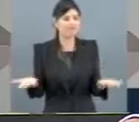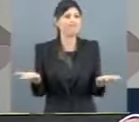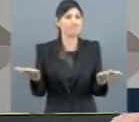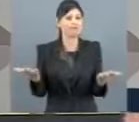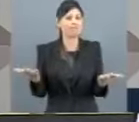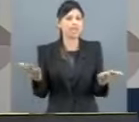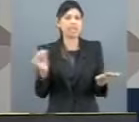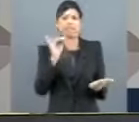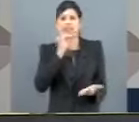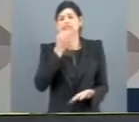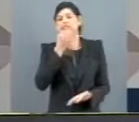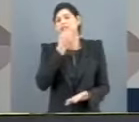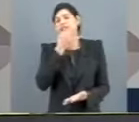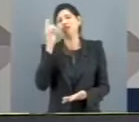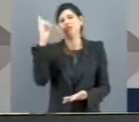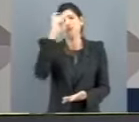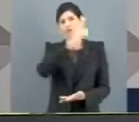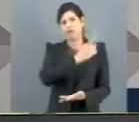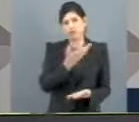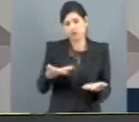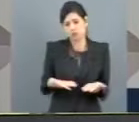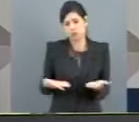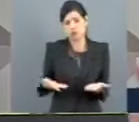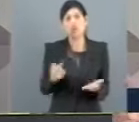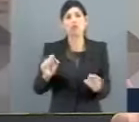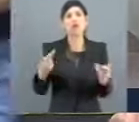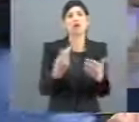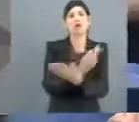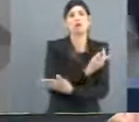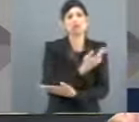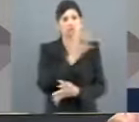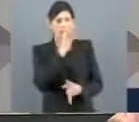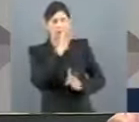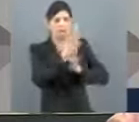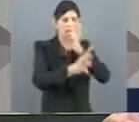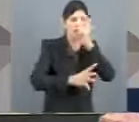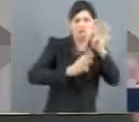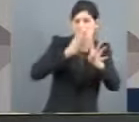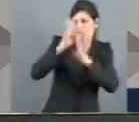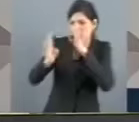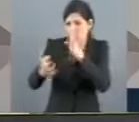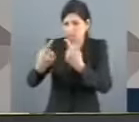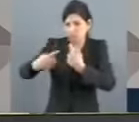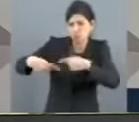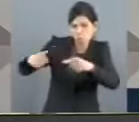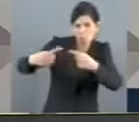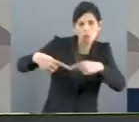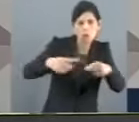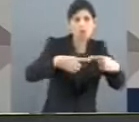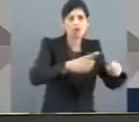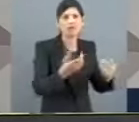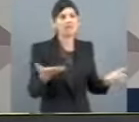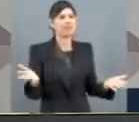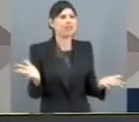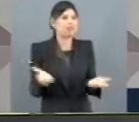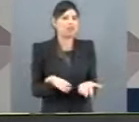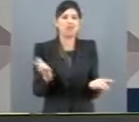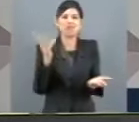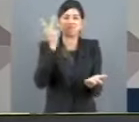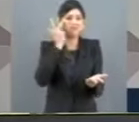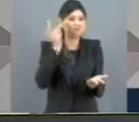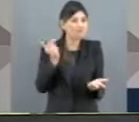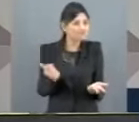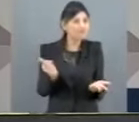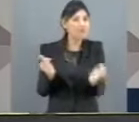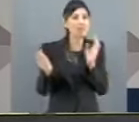essa questão dessas agressões tenha tomado um lugar comum. Eu penso que nós nunca devemos deixar